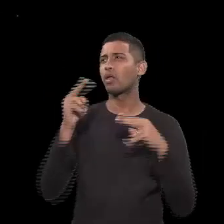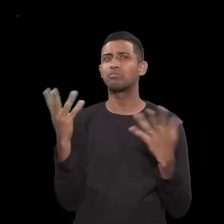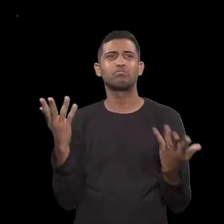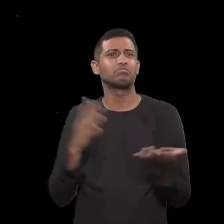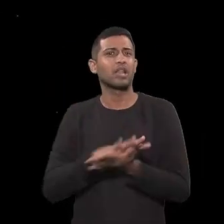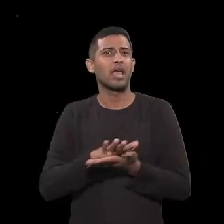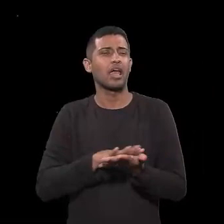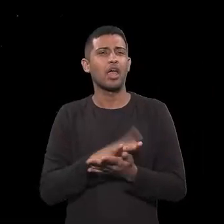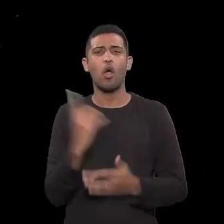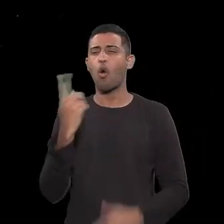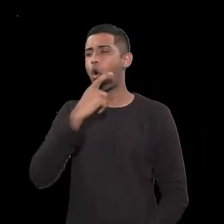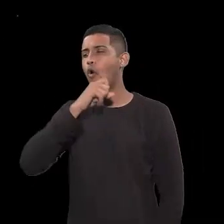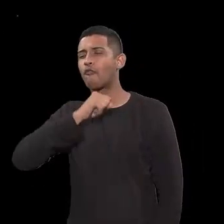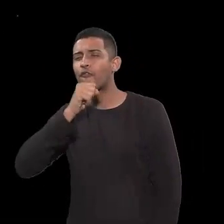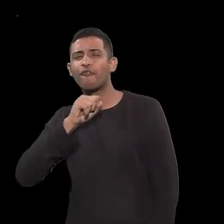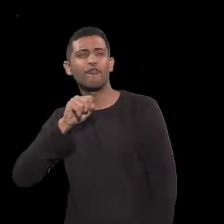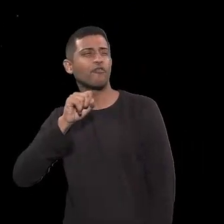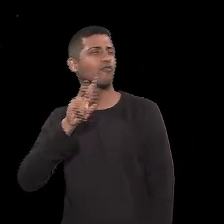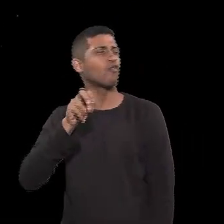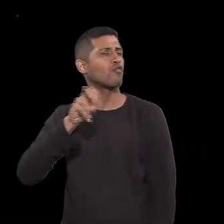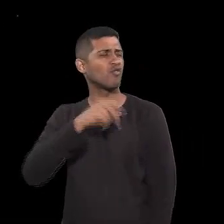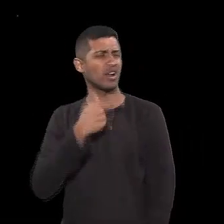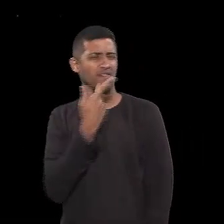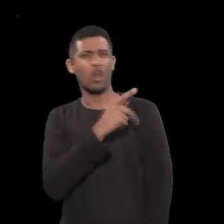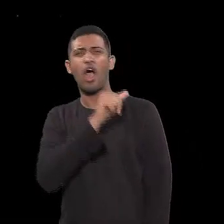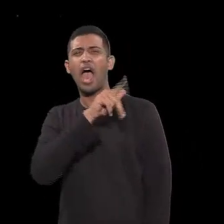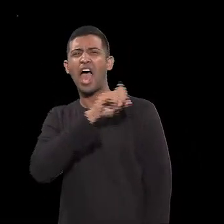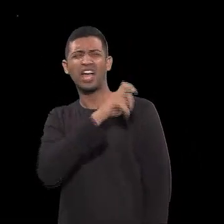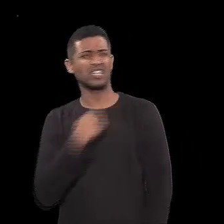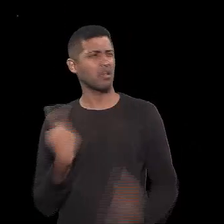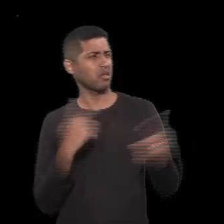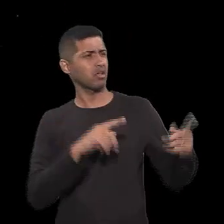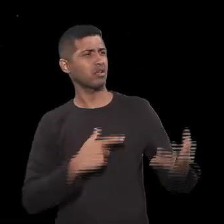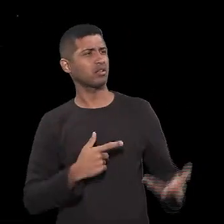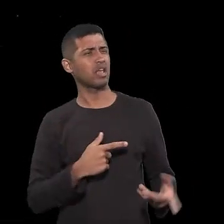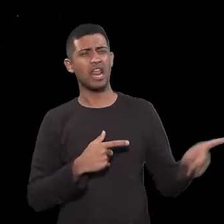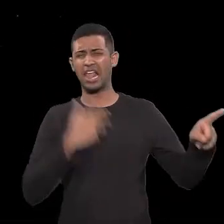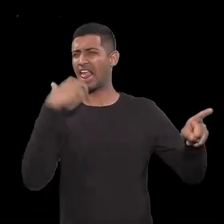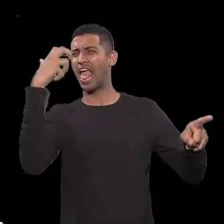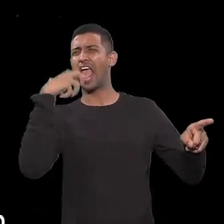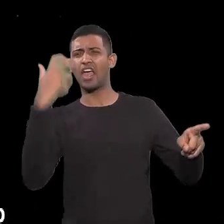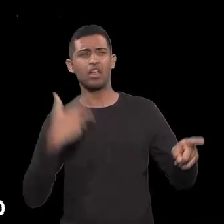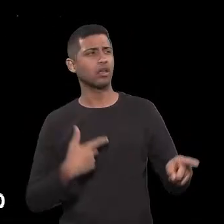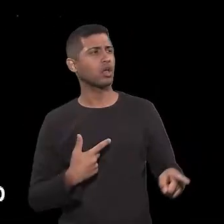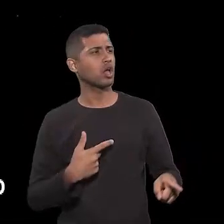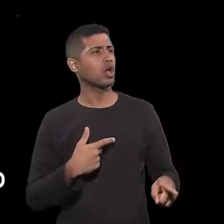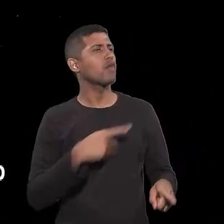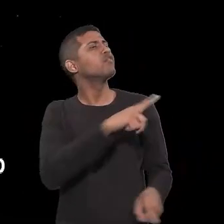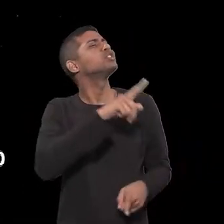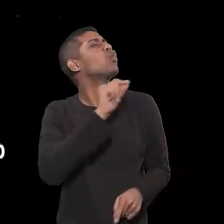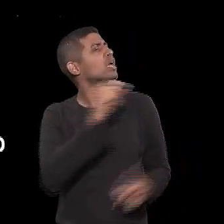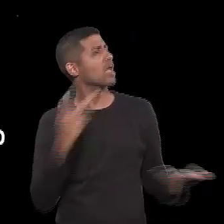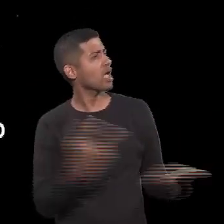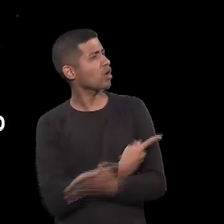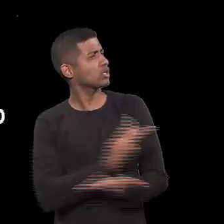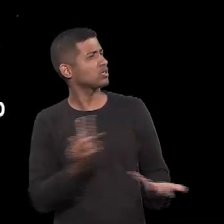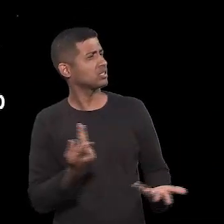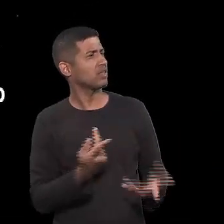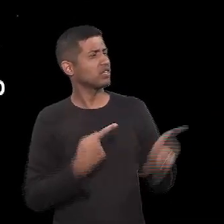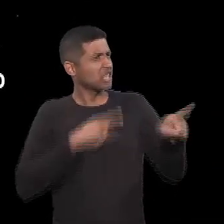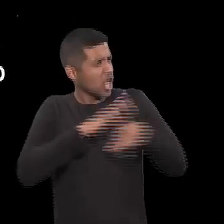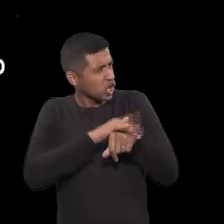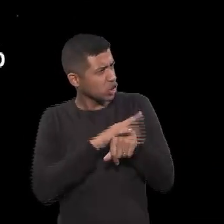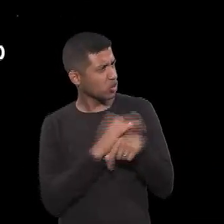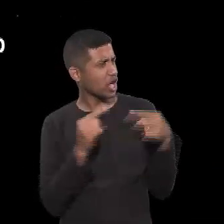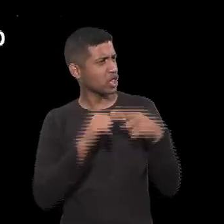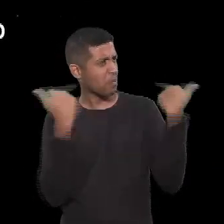riam de tudo e de nada. Um senhor encrencou com André, que era um dos mais barulhentos. O que há com